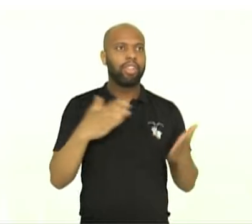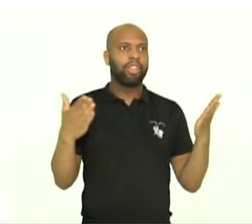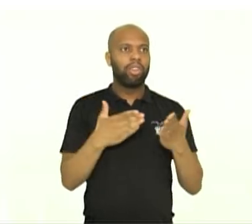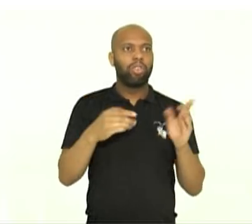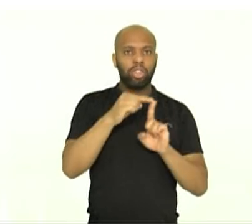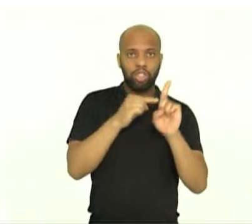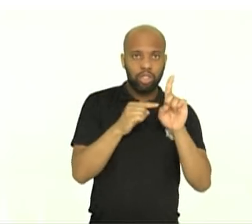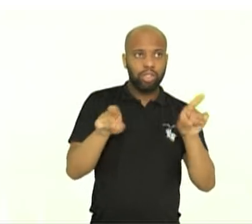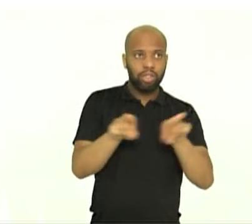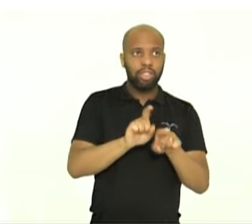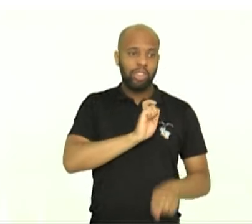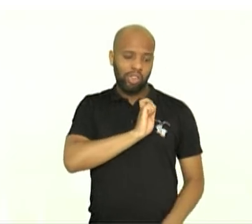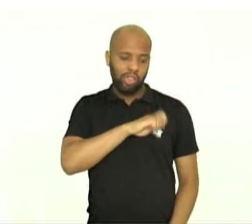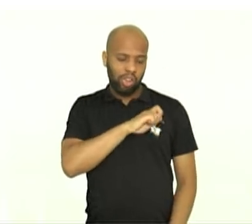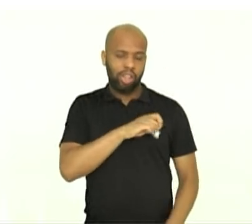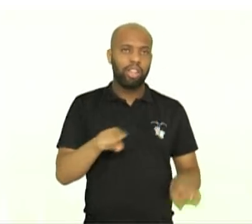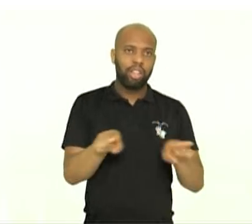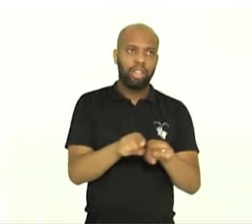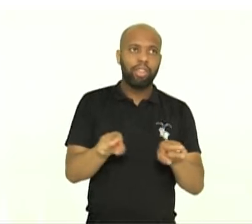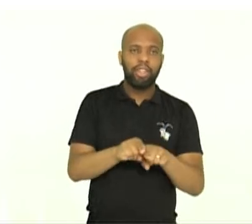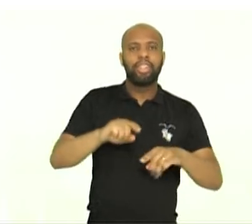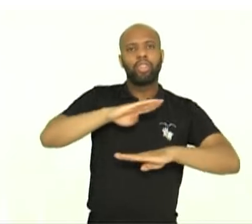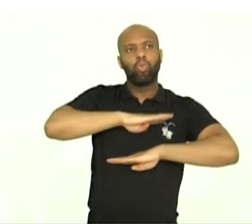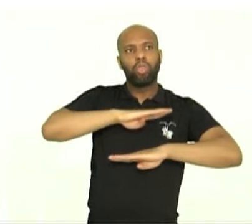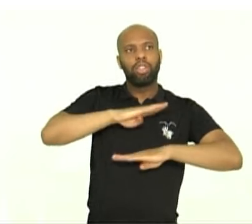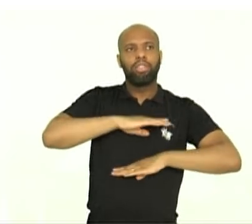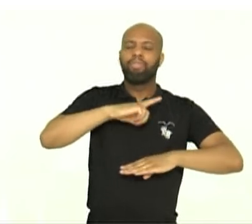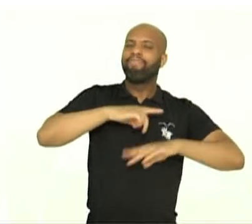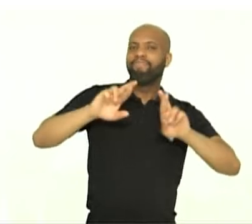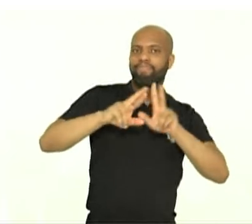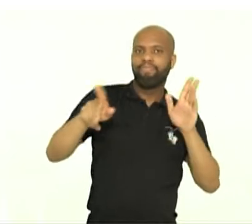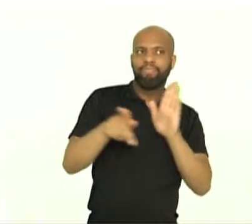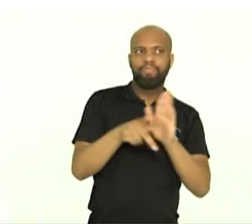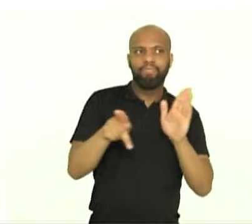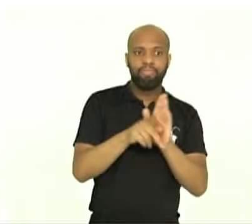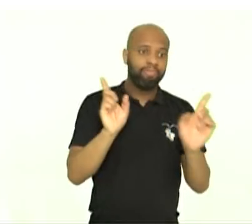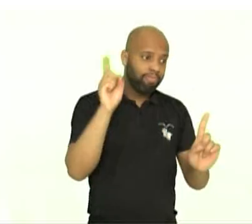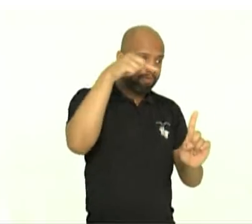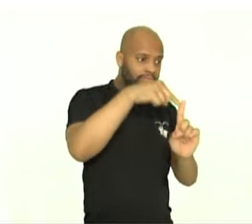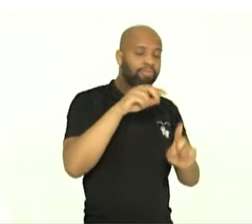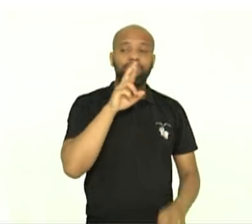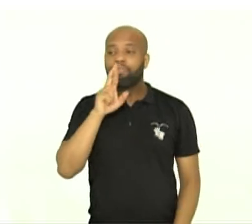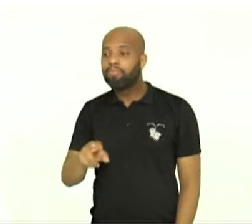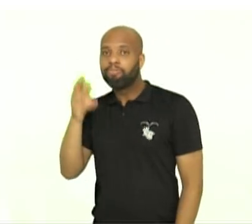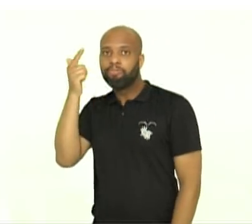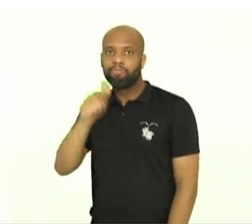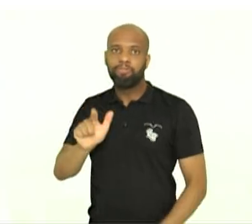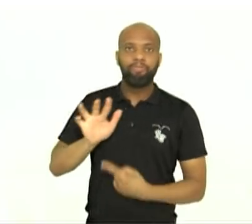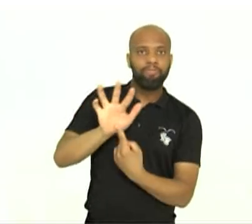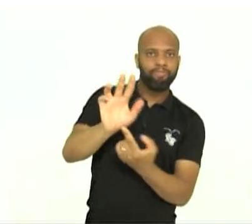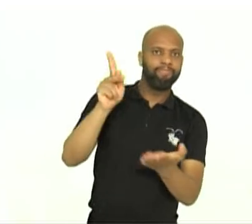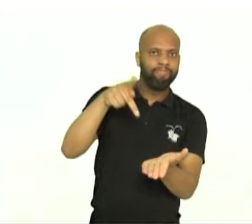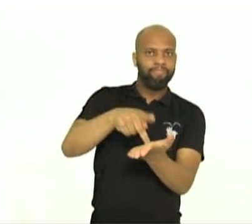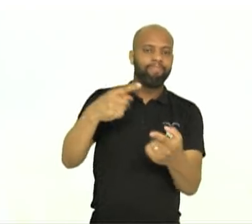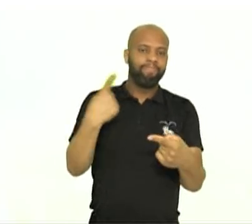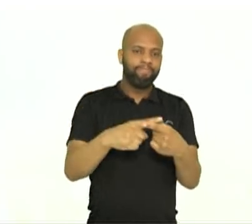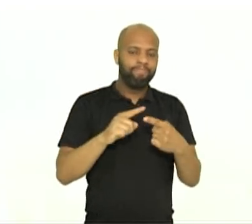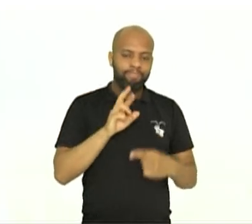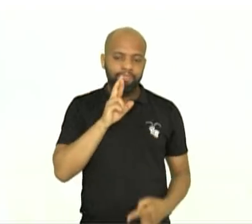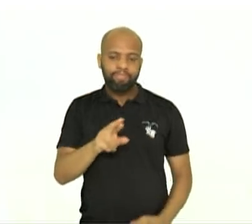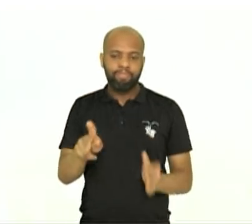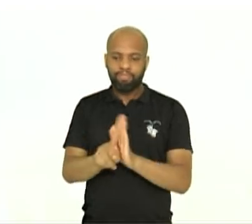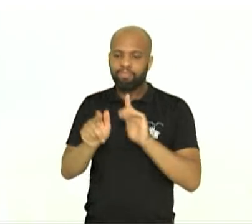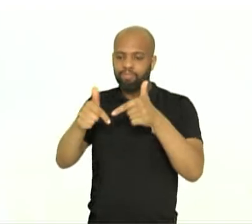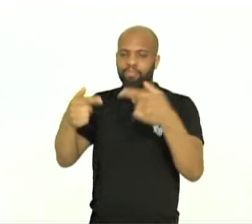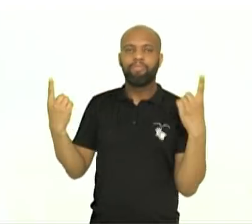da ironia da situação, que é a disparidade existente entre a intenção e o resultado, ou seja, o resultado da ação é